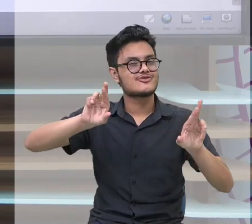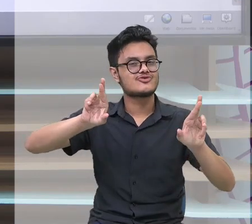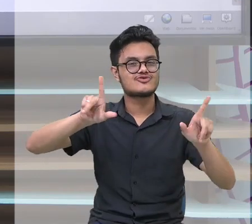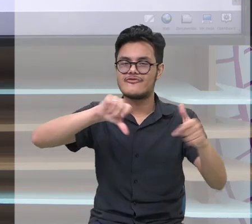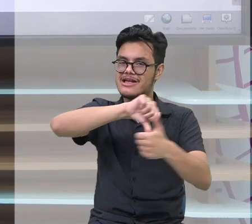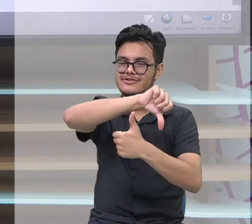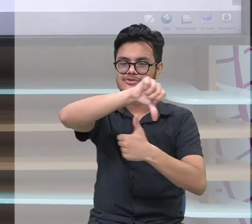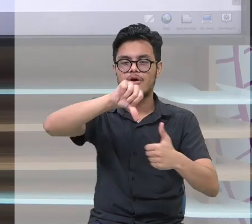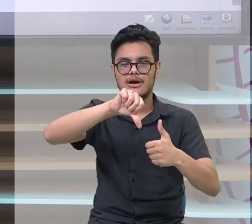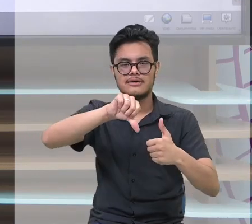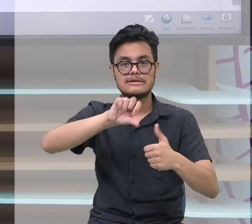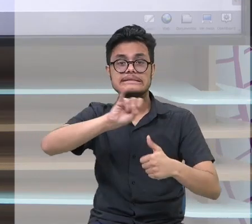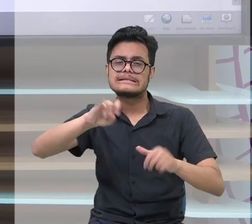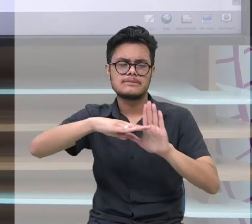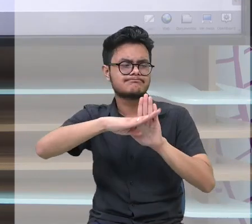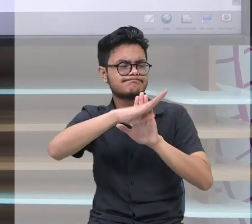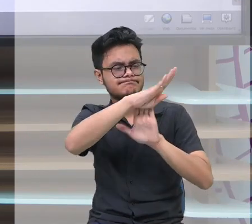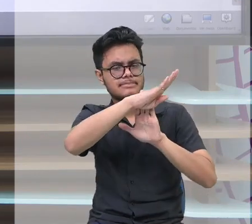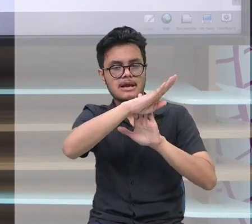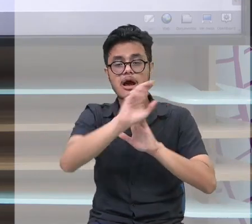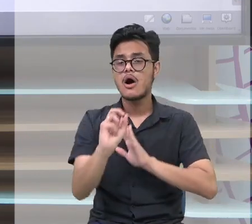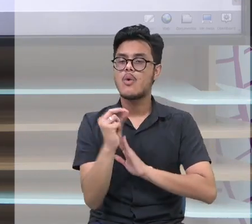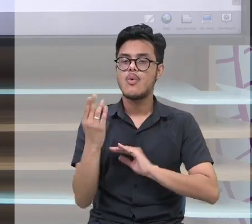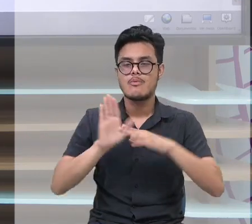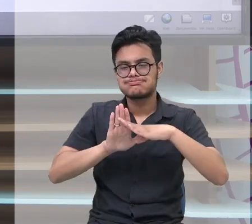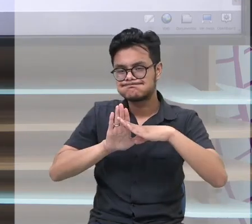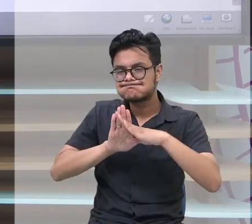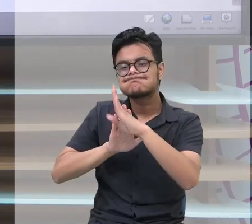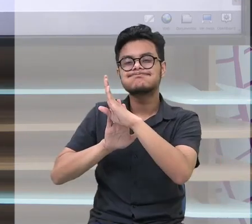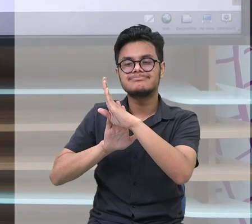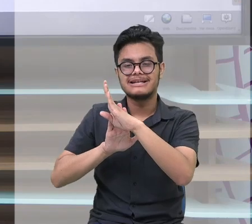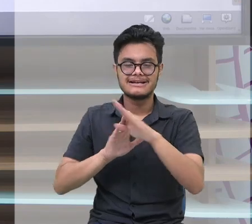claro, né? Então, dependendo ali